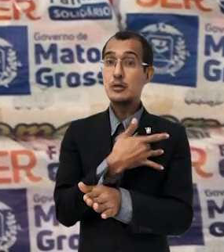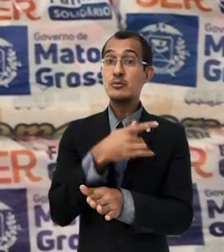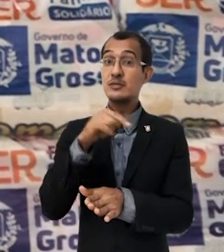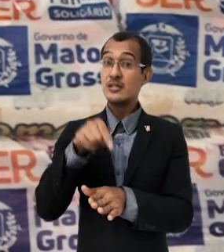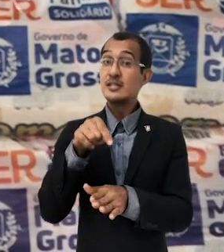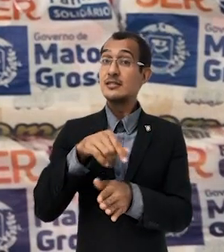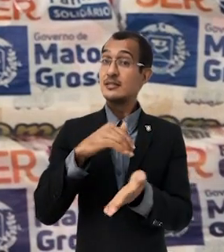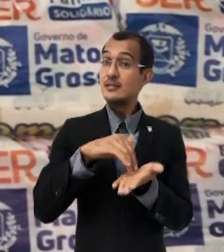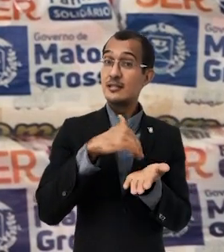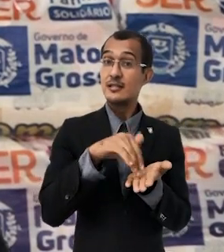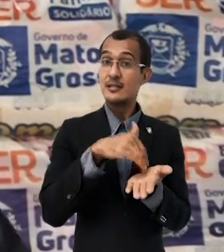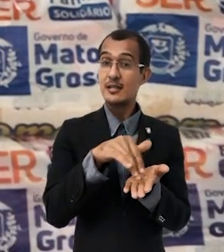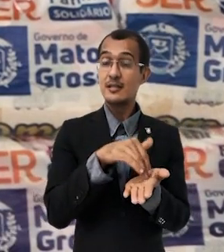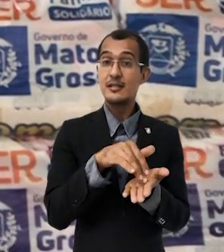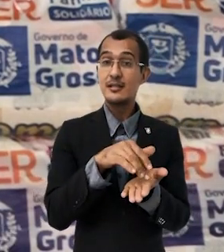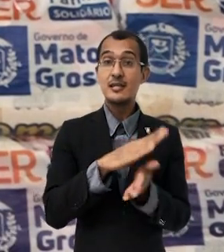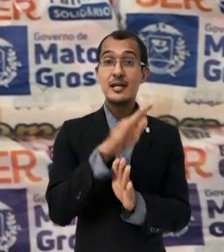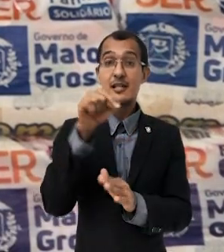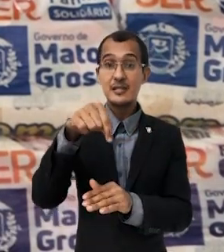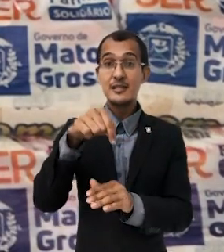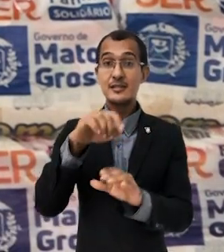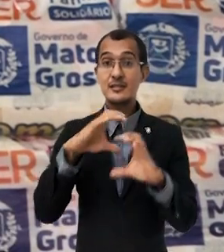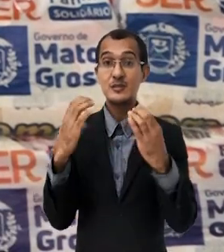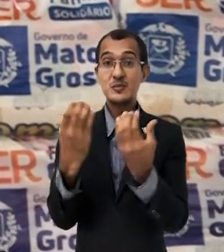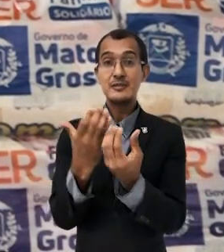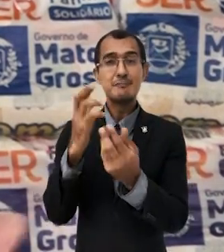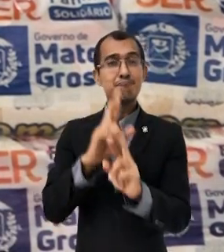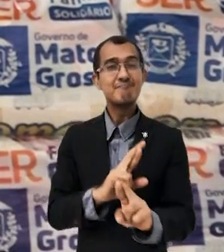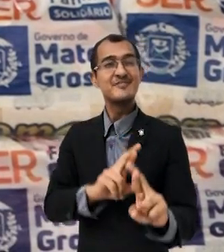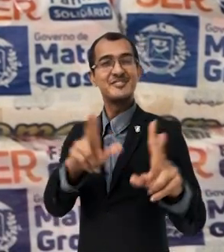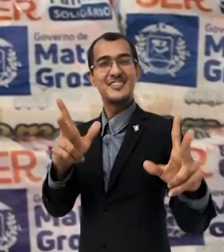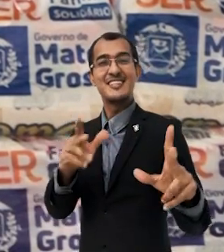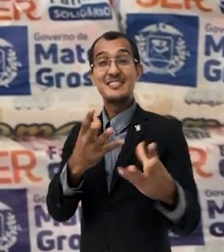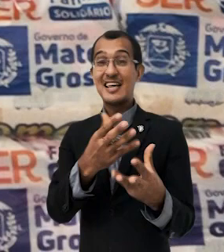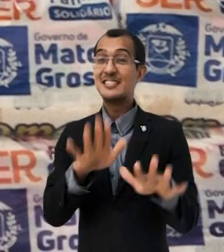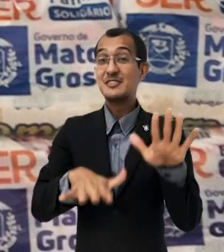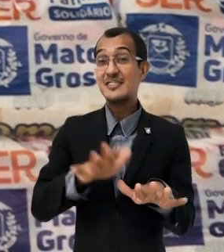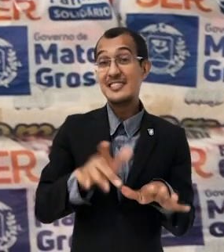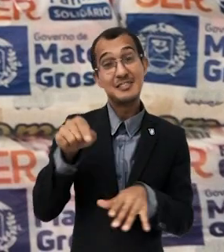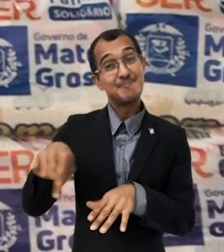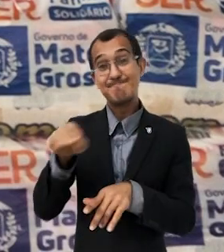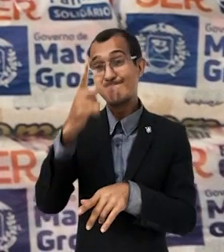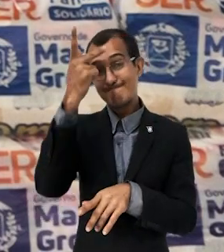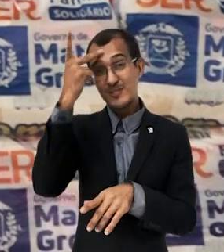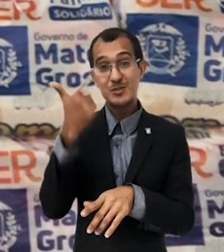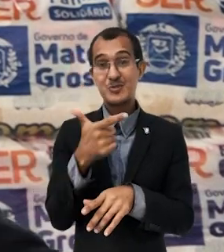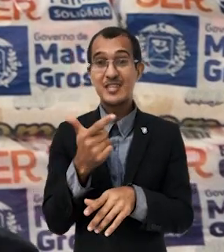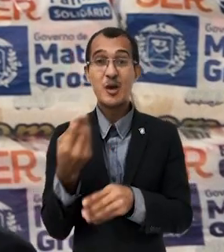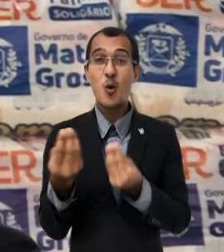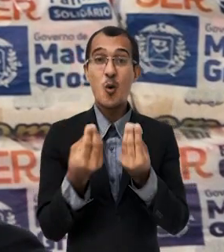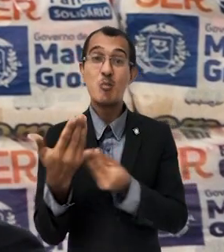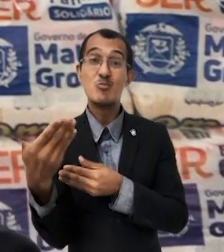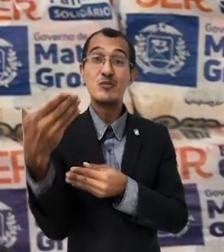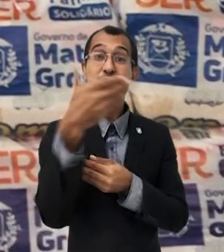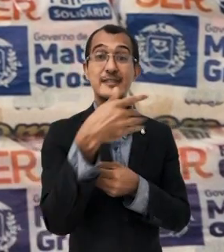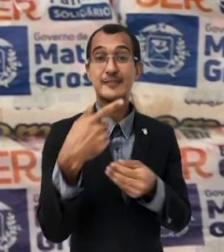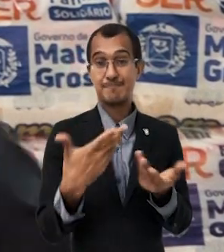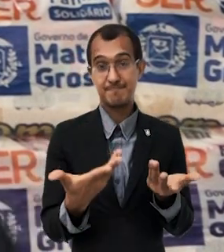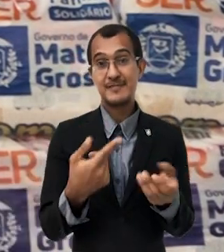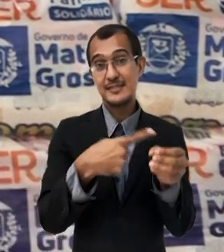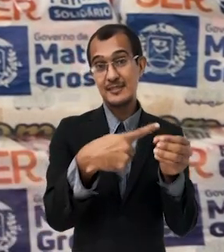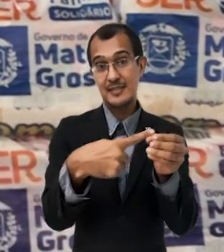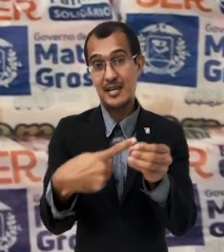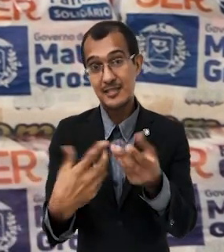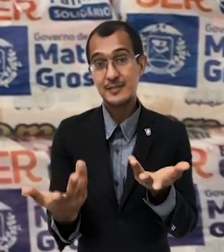e orientações de saúde. Eu acho que todo esse trabalho das secretarias aqui na comunidade é o que faz a diferença, que muitas vezes essas pessoas não